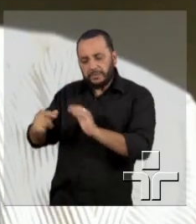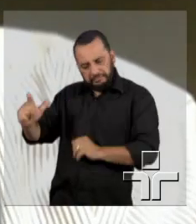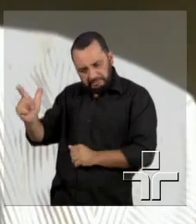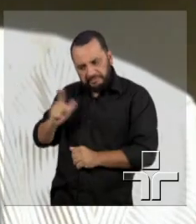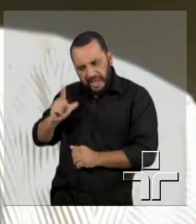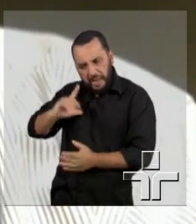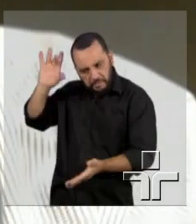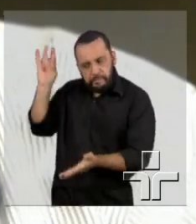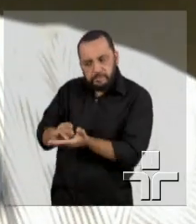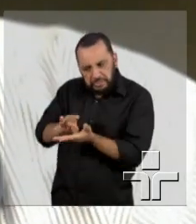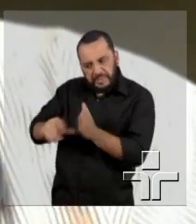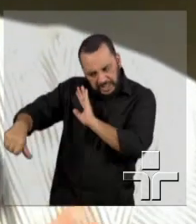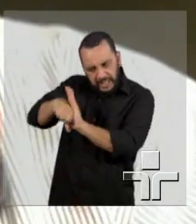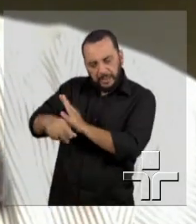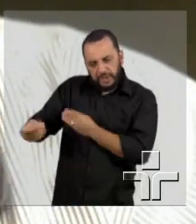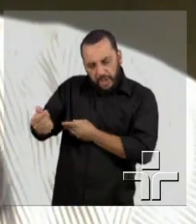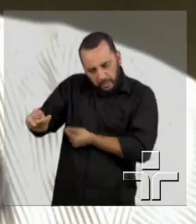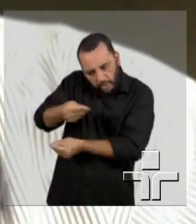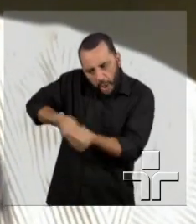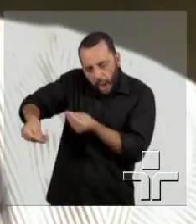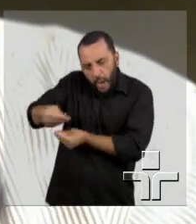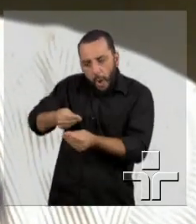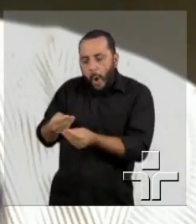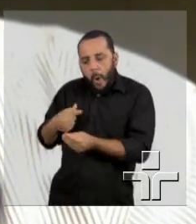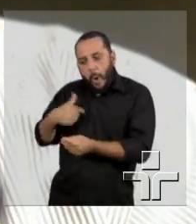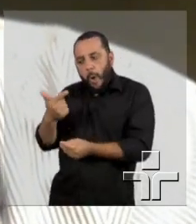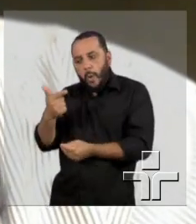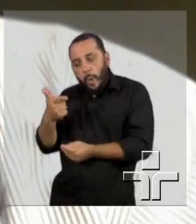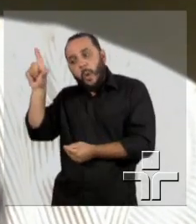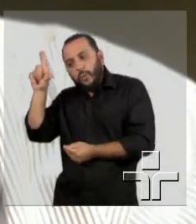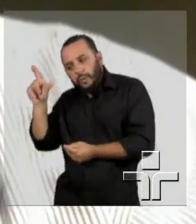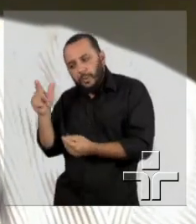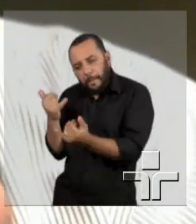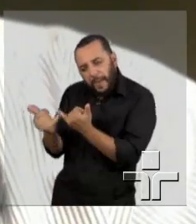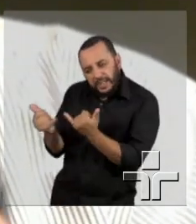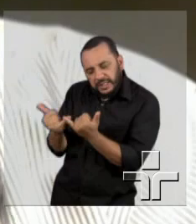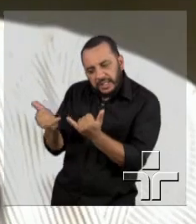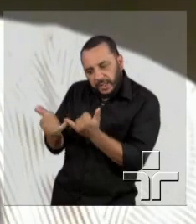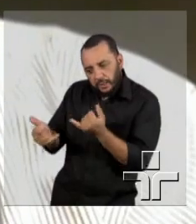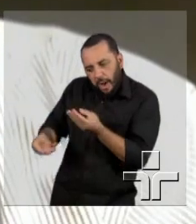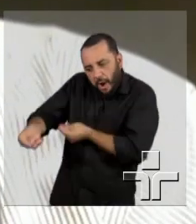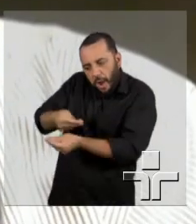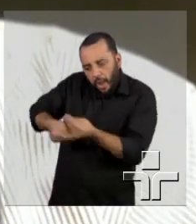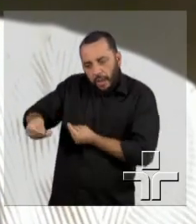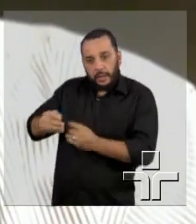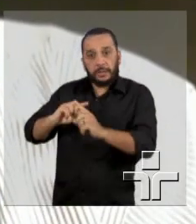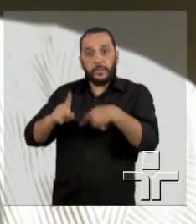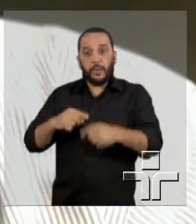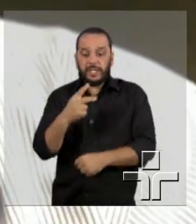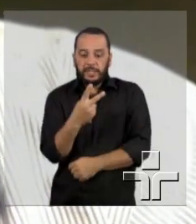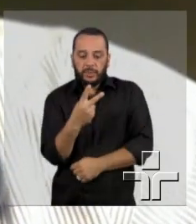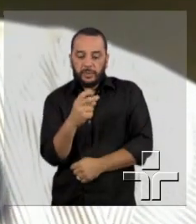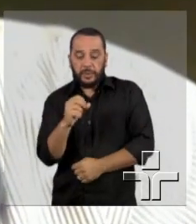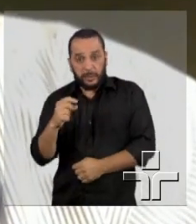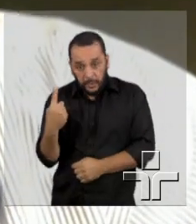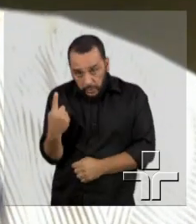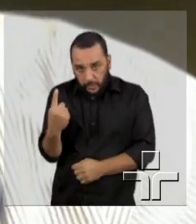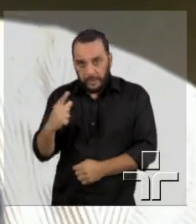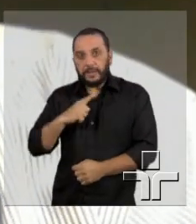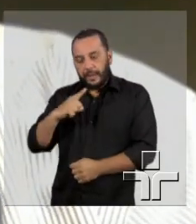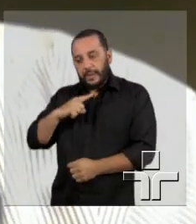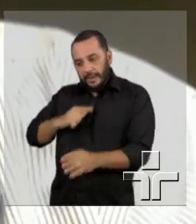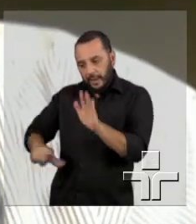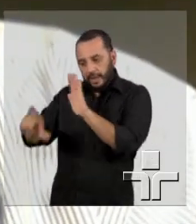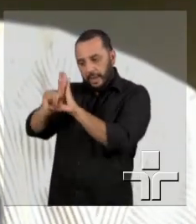outro ilícito. Por outro lado, em 2001, depois, 3 anos depois, veio a Lei